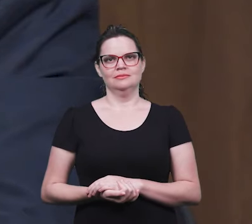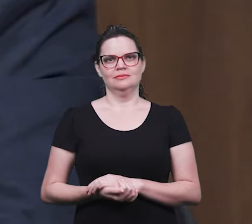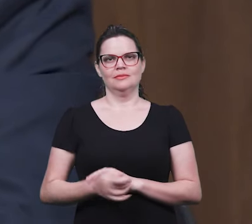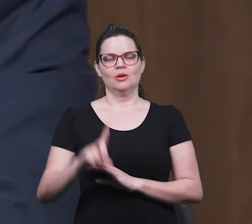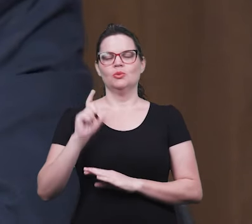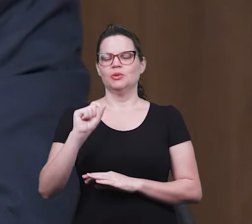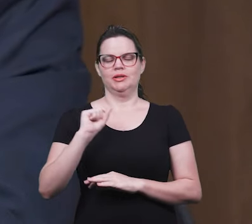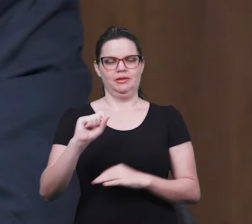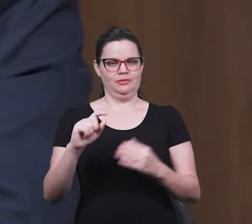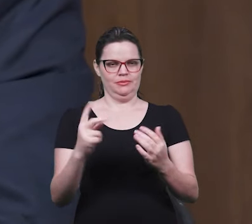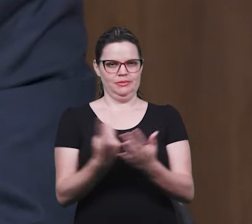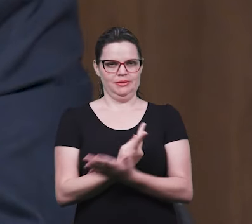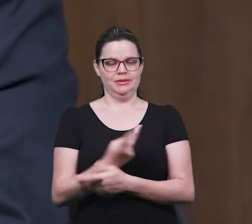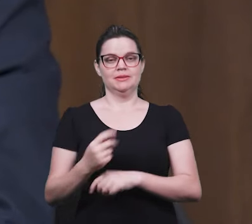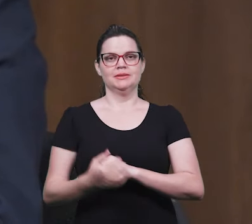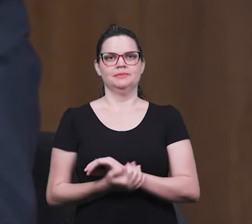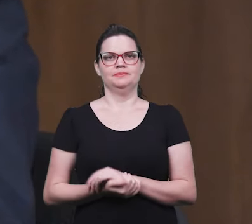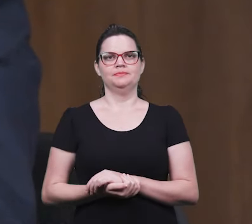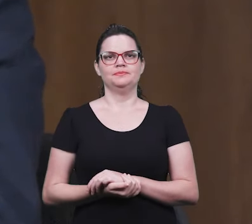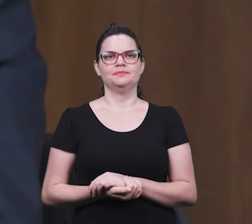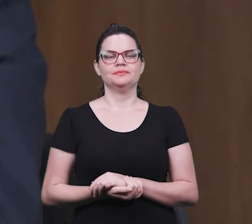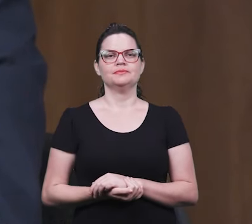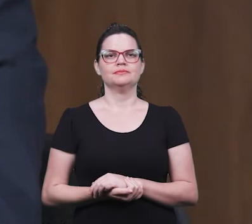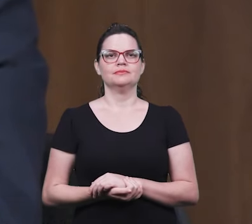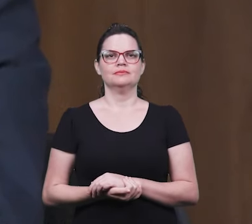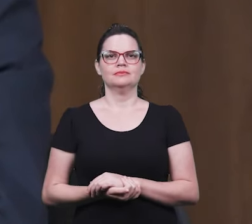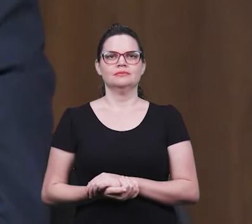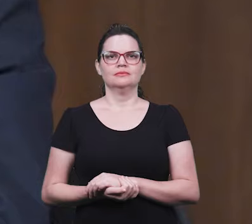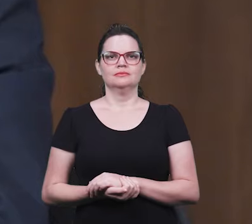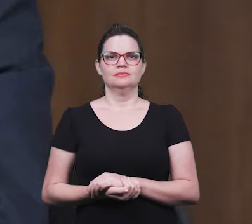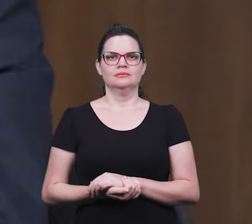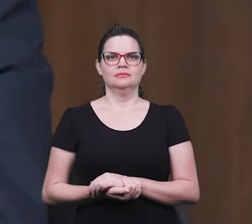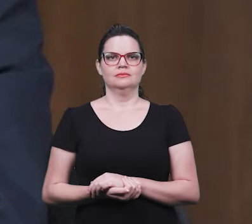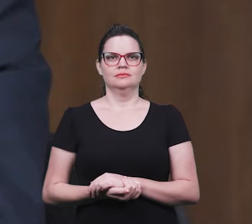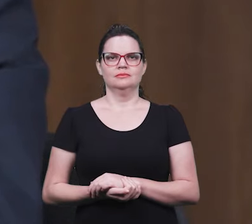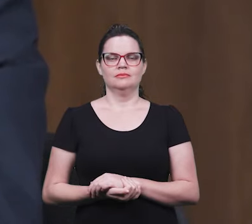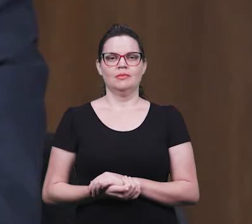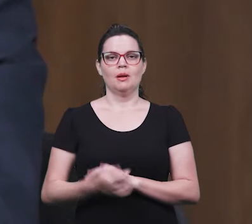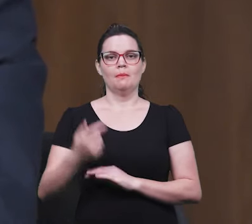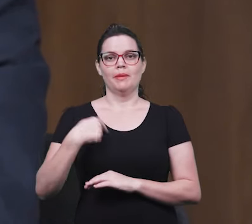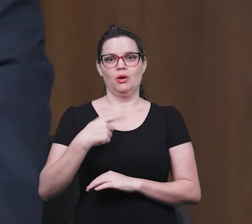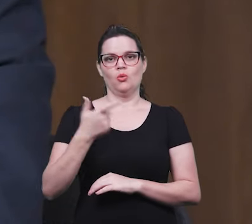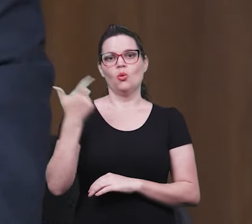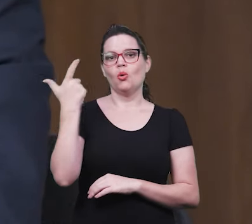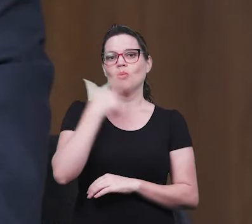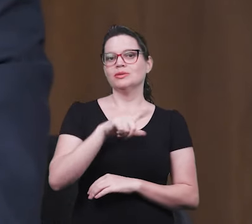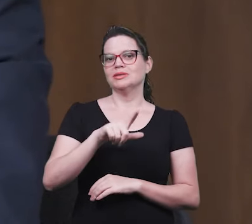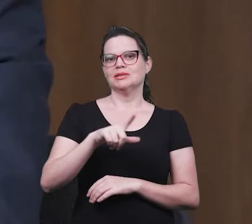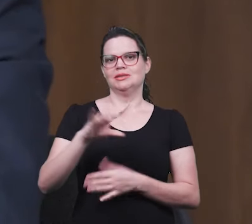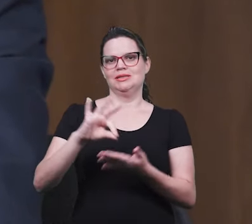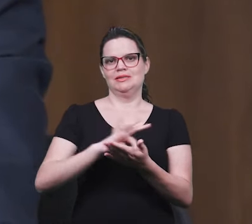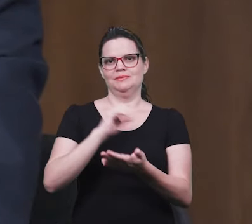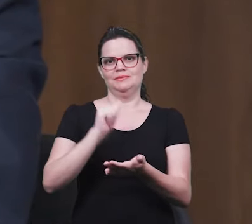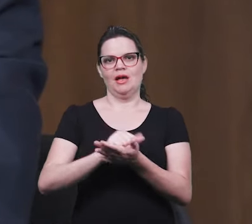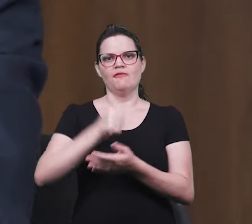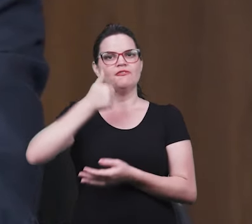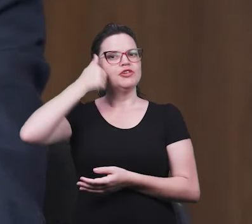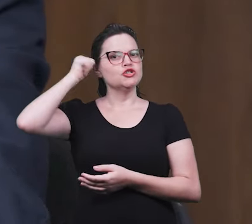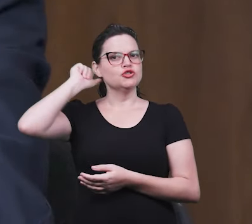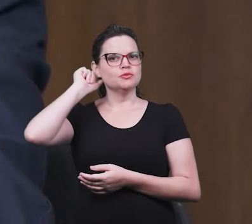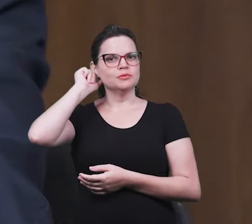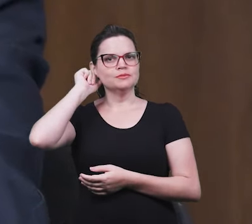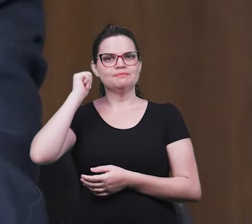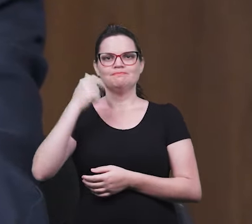O que aconteceu? Para se fazer o chamado pré-vestibular, que era para... Eu não tinha